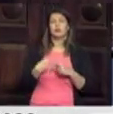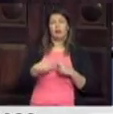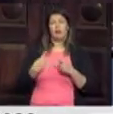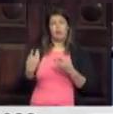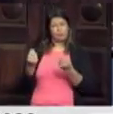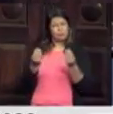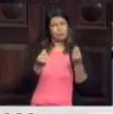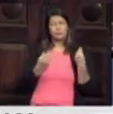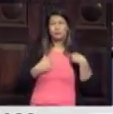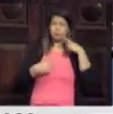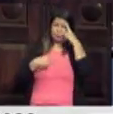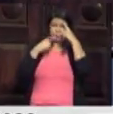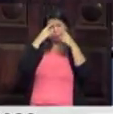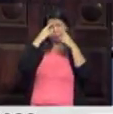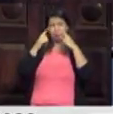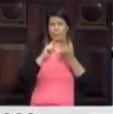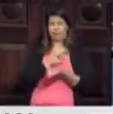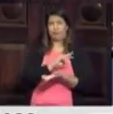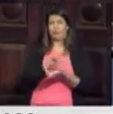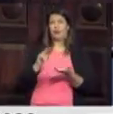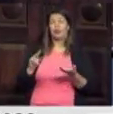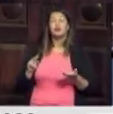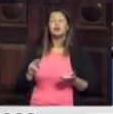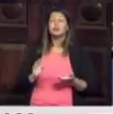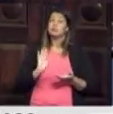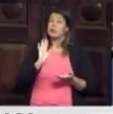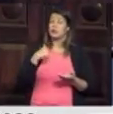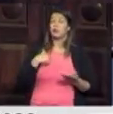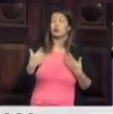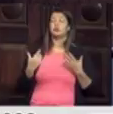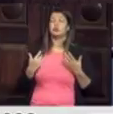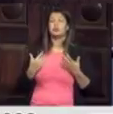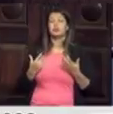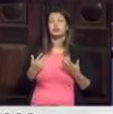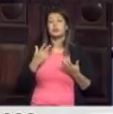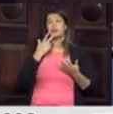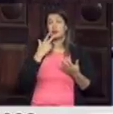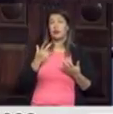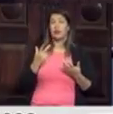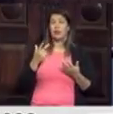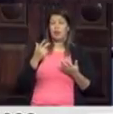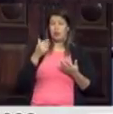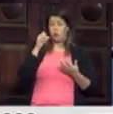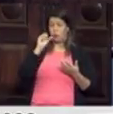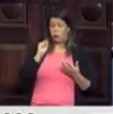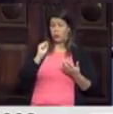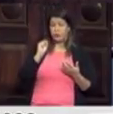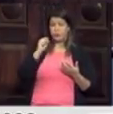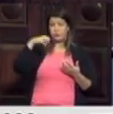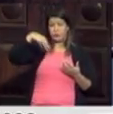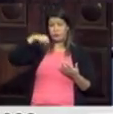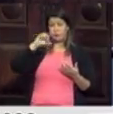referir ao 8 de março de 1917,